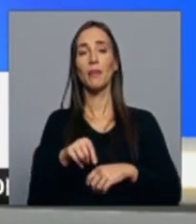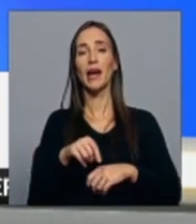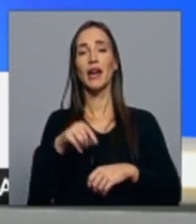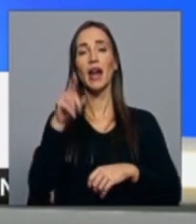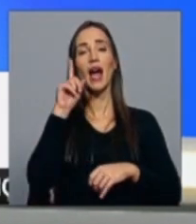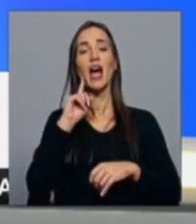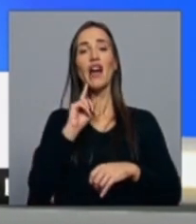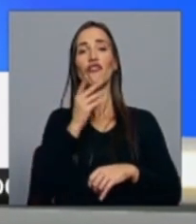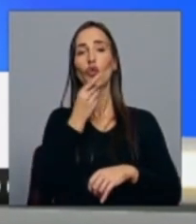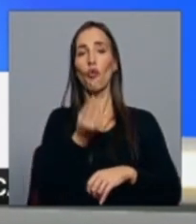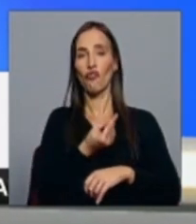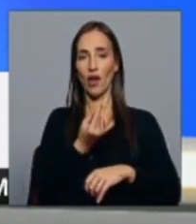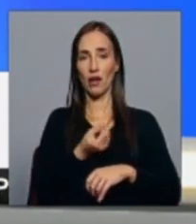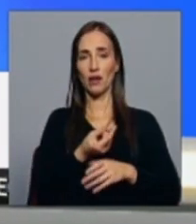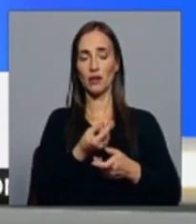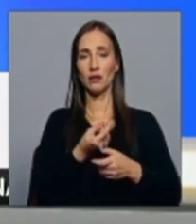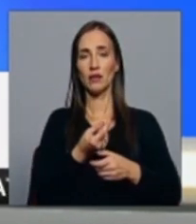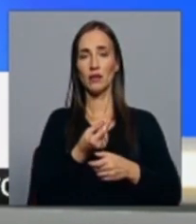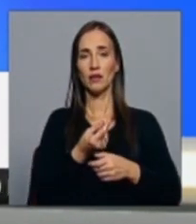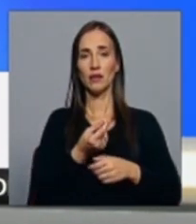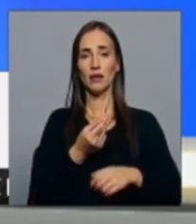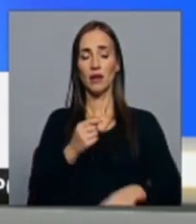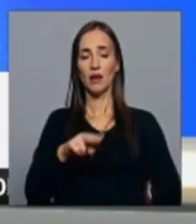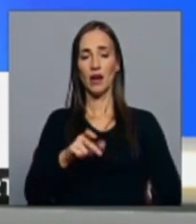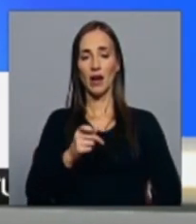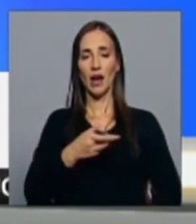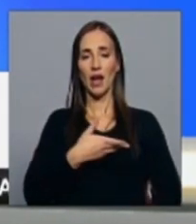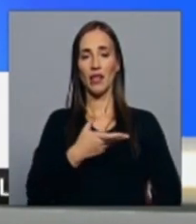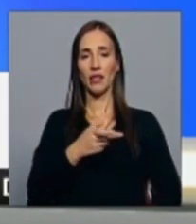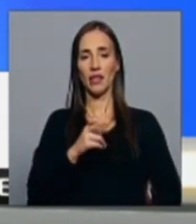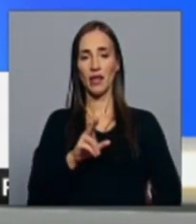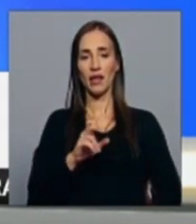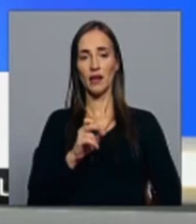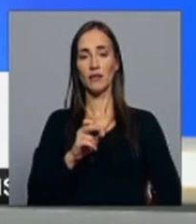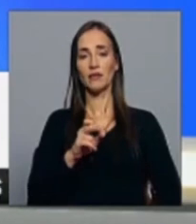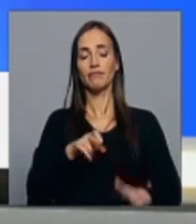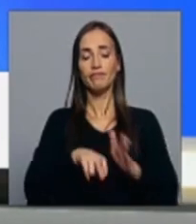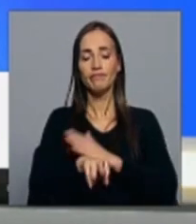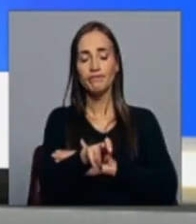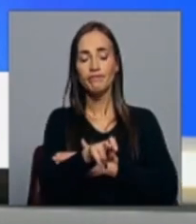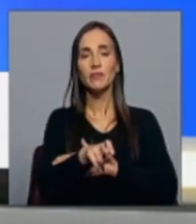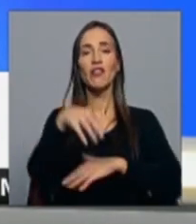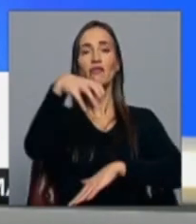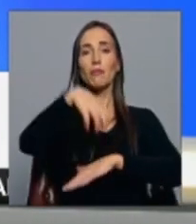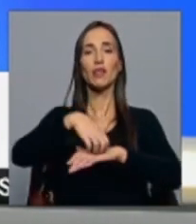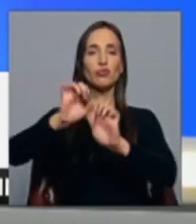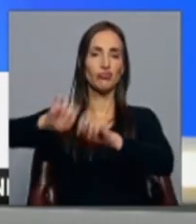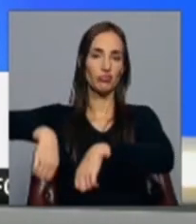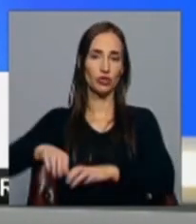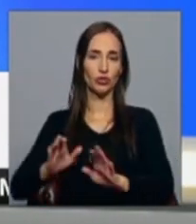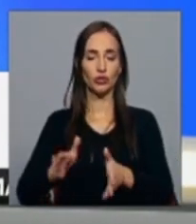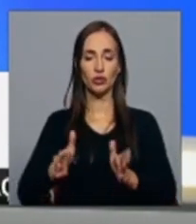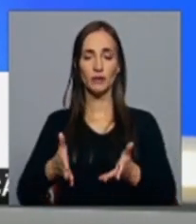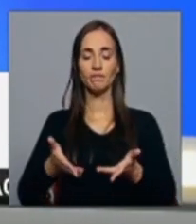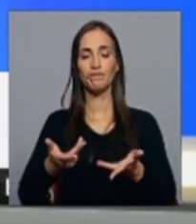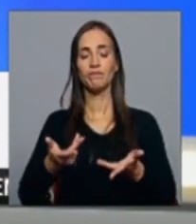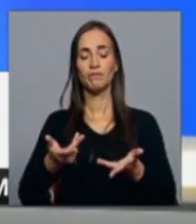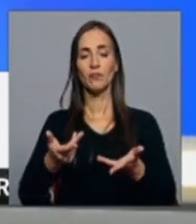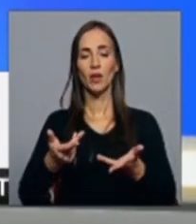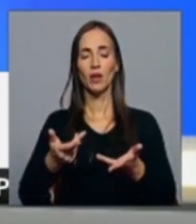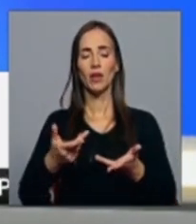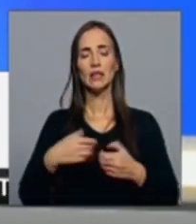Afonso numa visita ao interior do imóvel usado blut Quais foram os sentimentos mais marcantes que